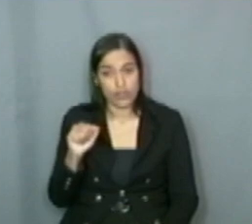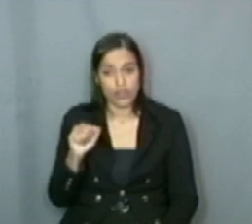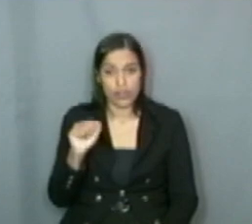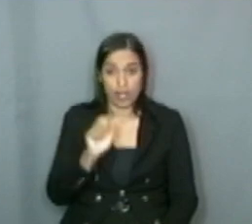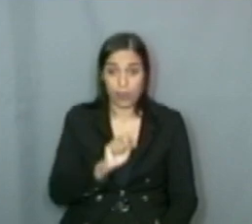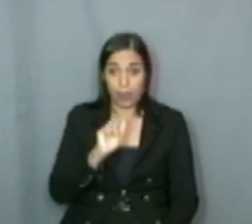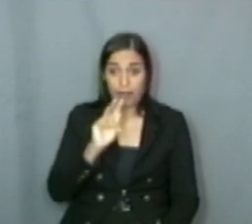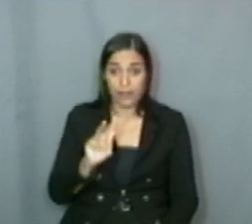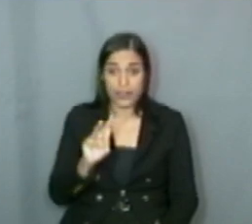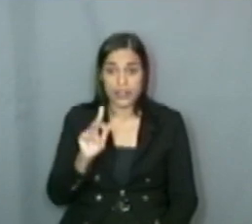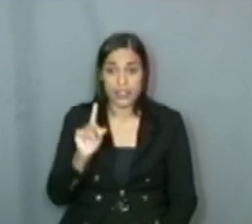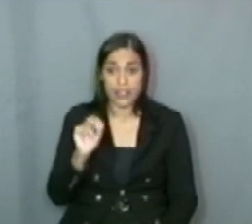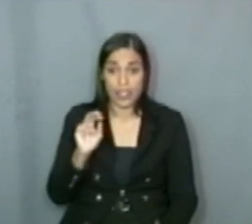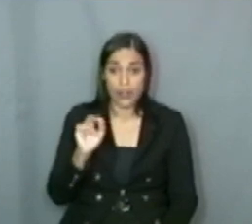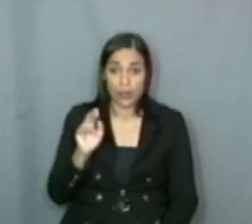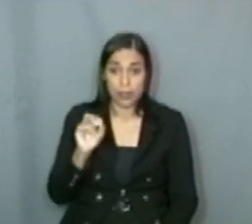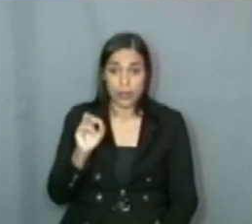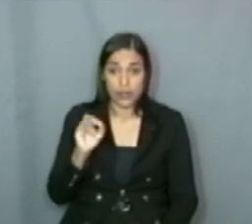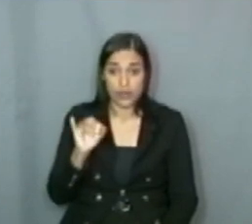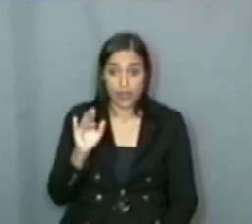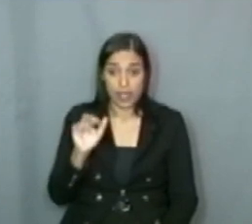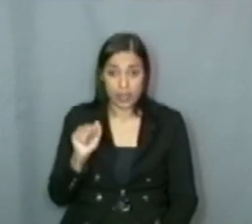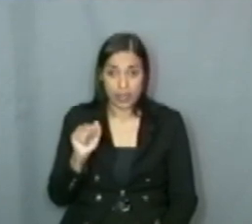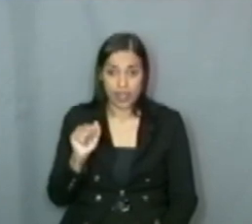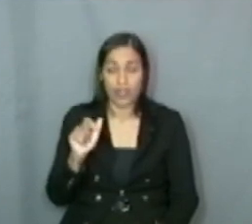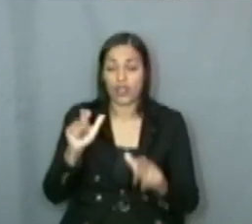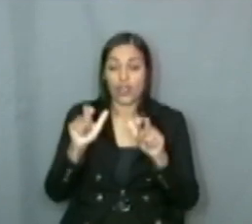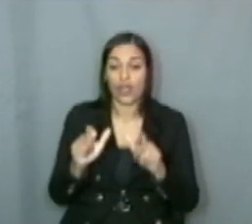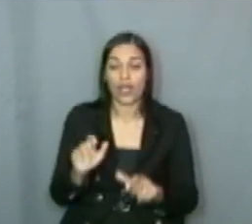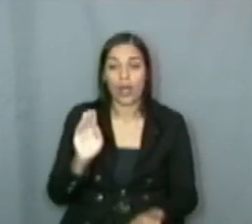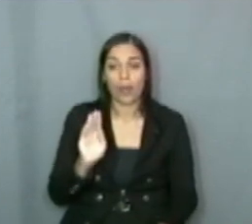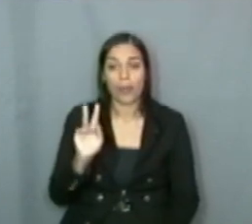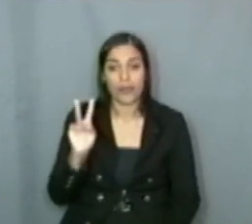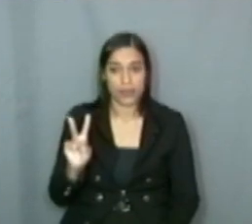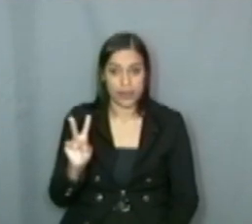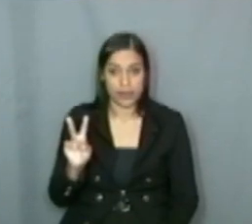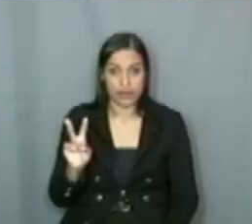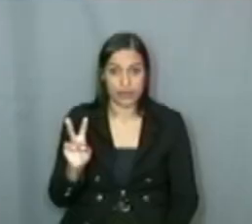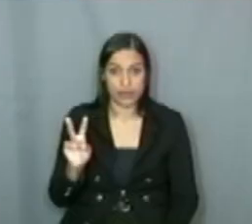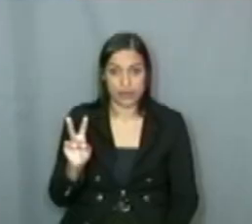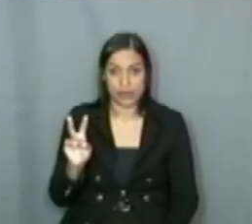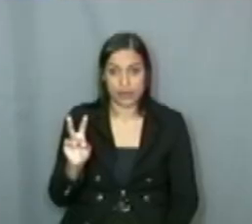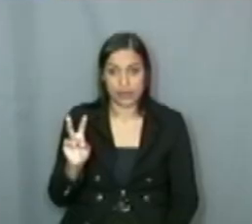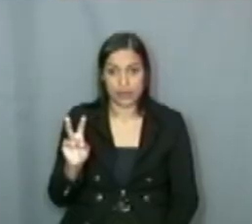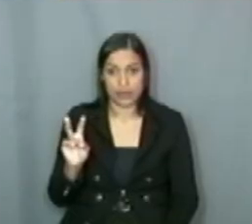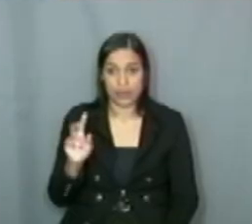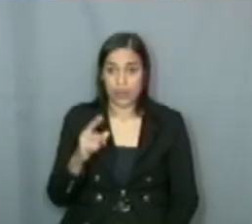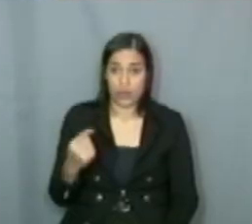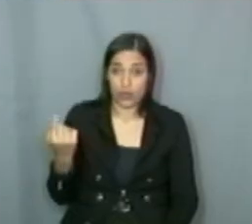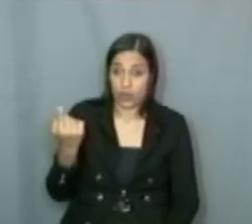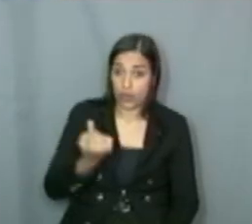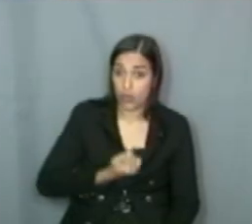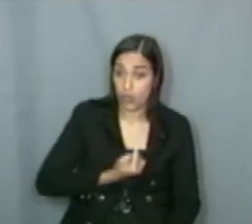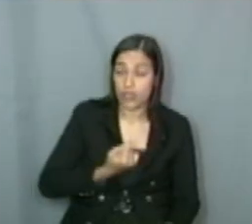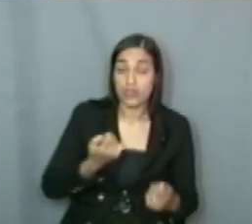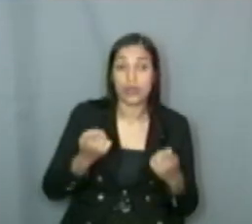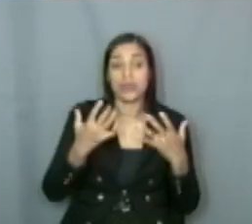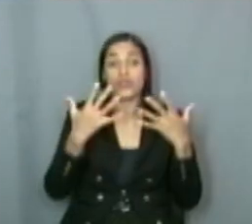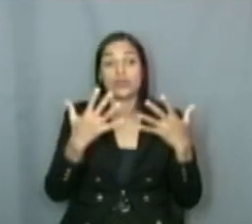Avenida Engenheiro Domingos Ferreira, em Boa Viagem. Nós estamos falando de uma das artérias da